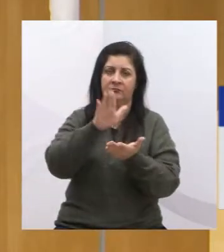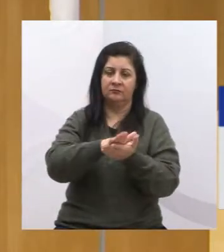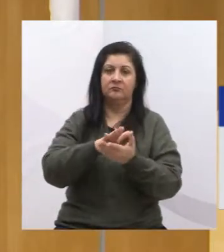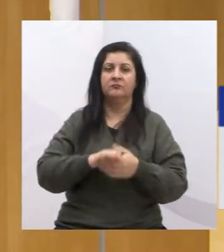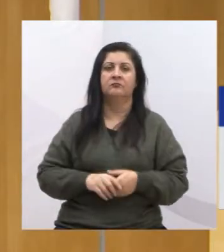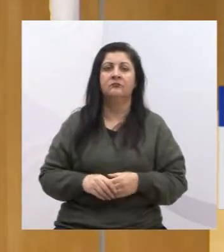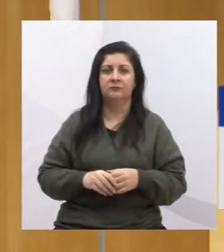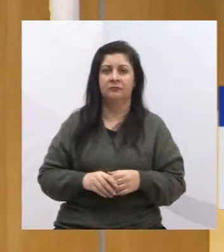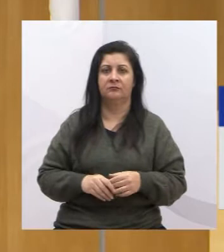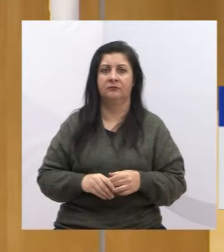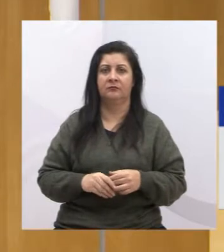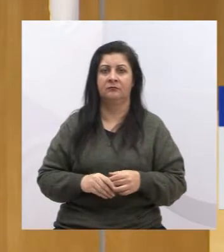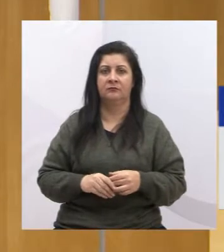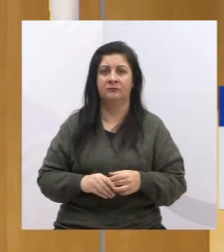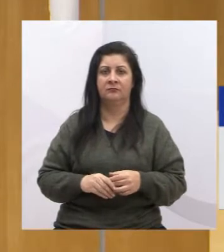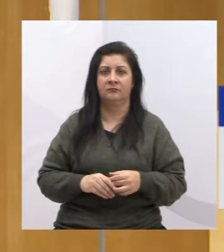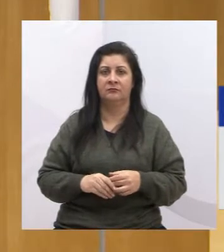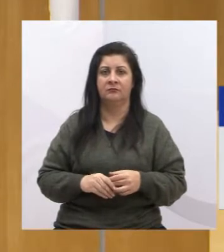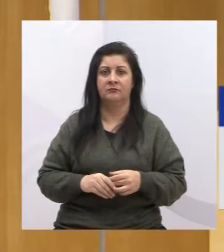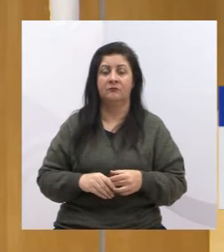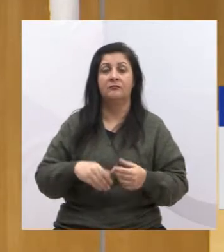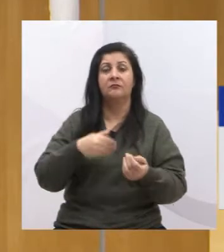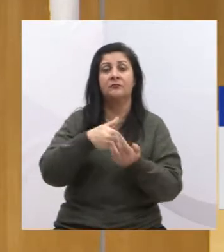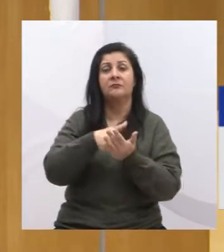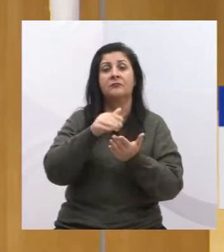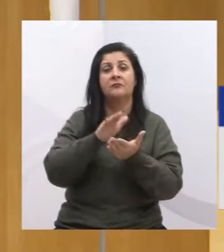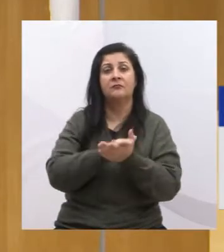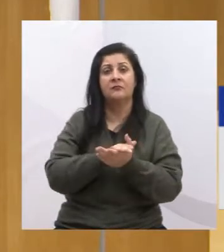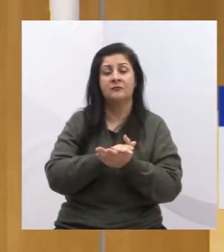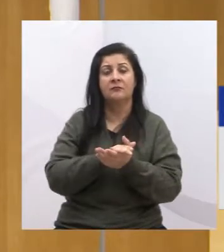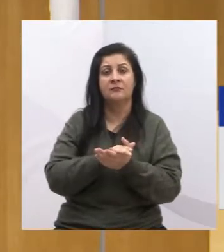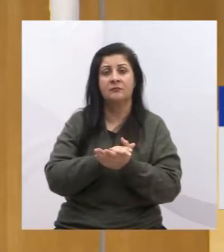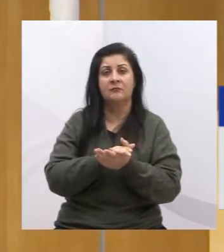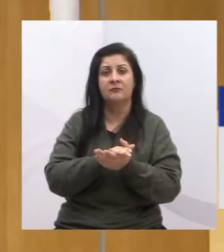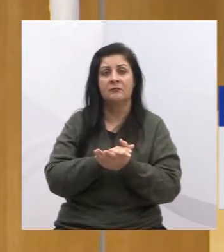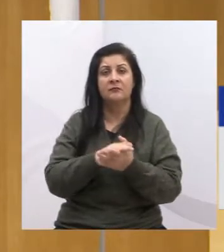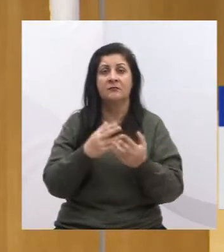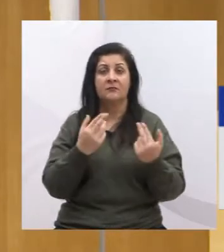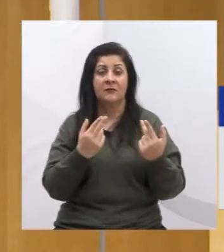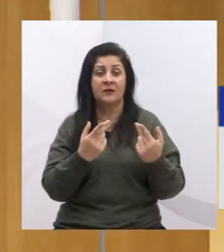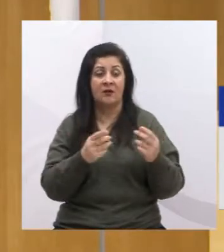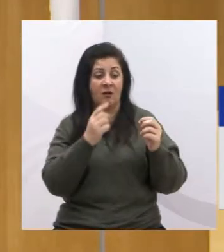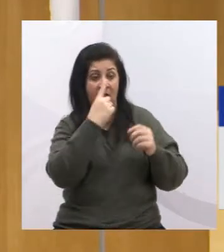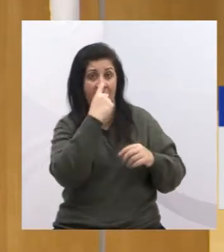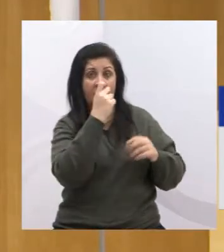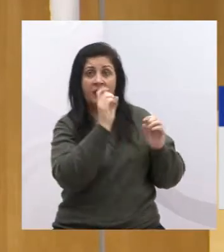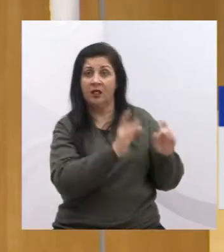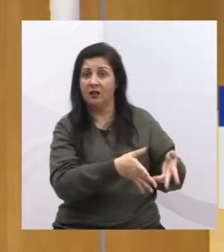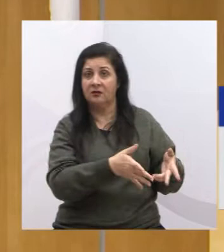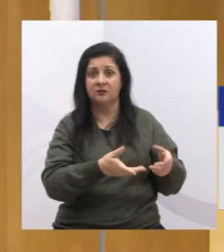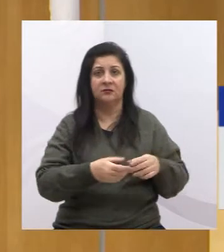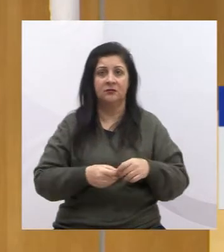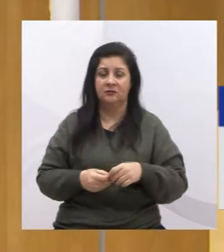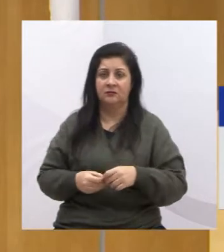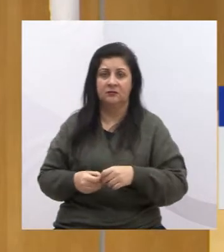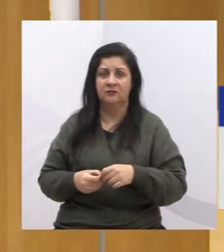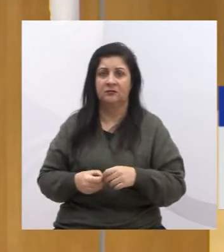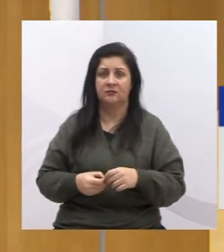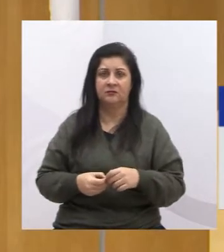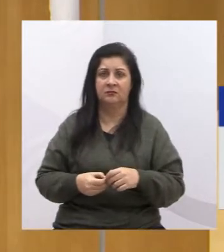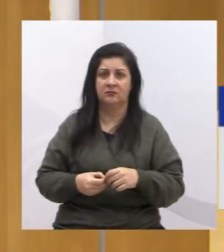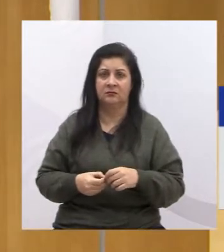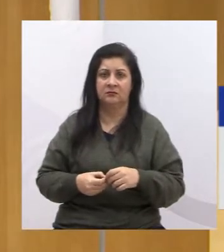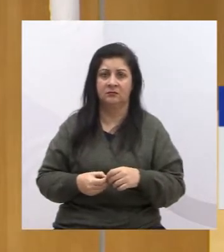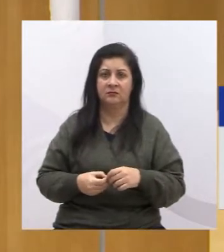multada. E as multas serão proporcionais ao tamanho dos descartes. Resíduos de